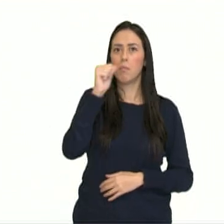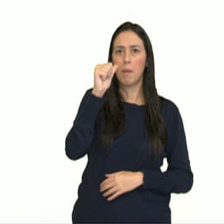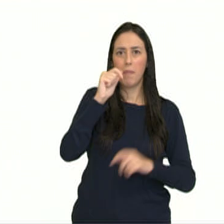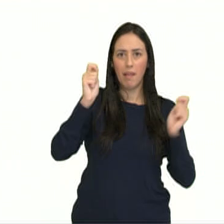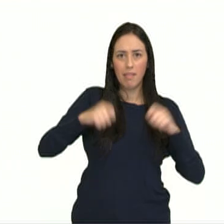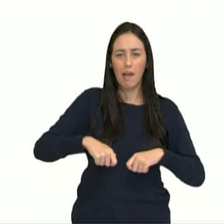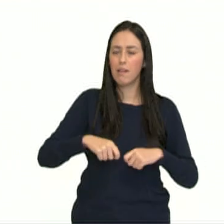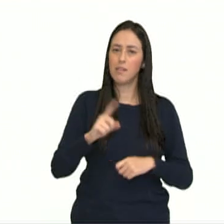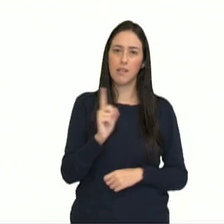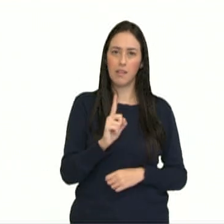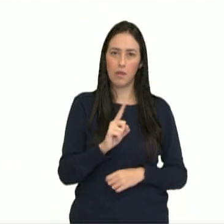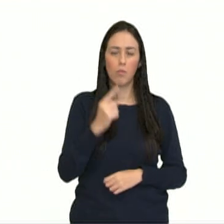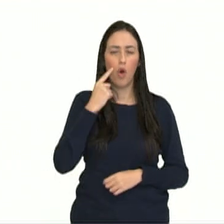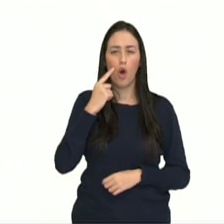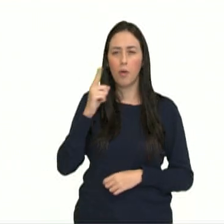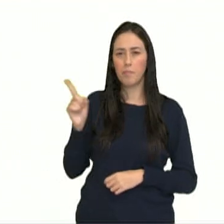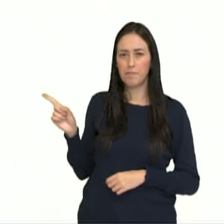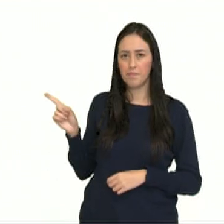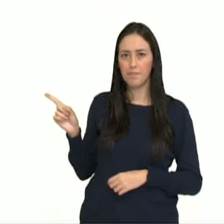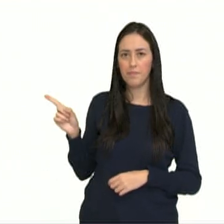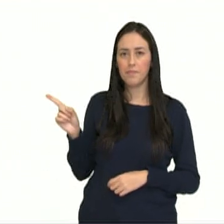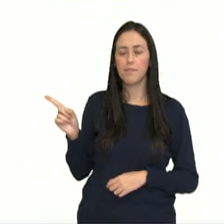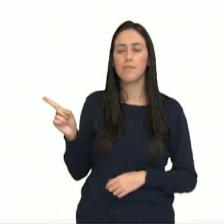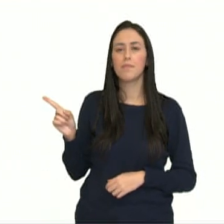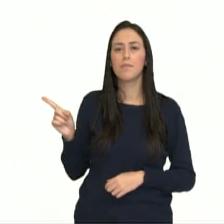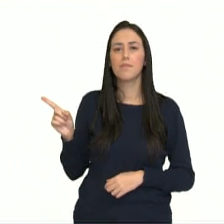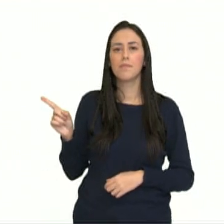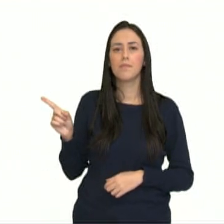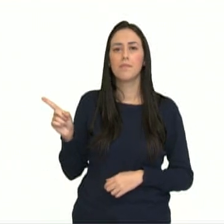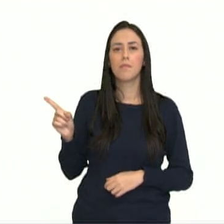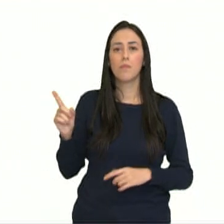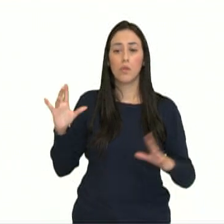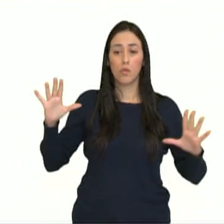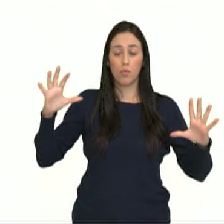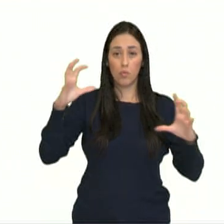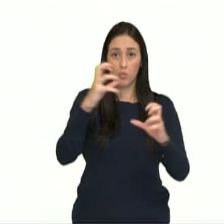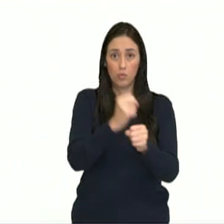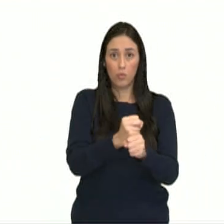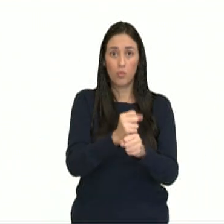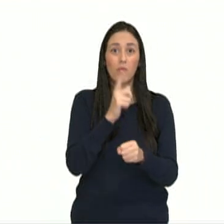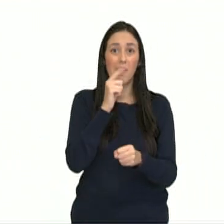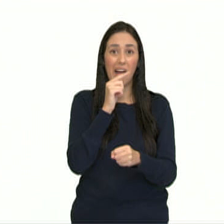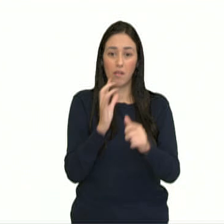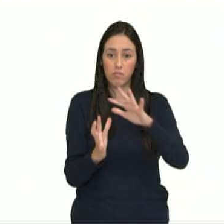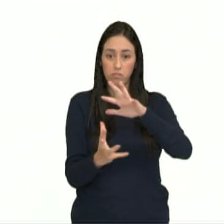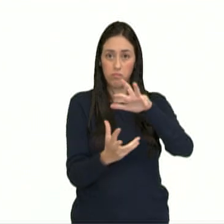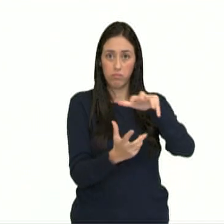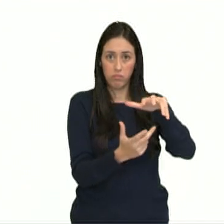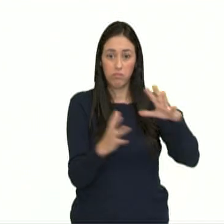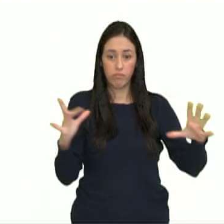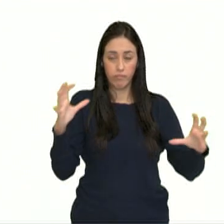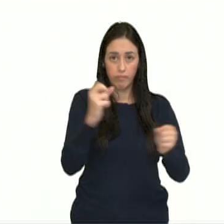consumo. Olha o gráfico aqui na tela, que mostra para você que do total da água que encontra-se no nosso planeta,